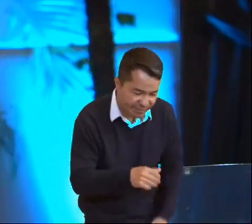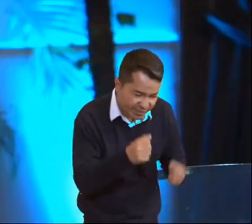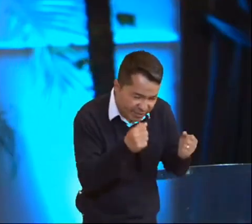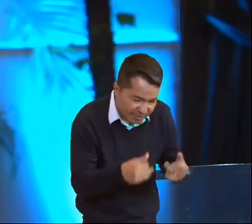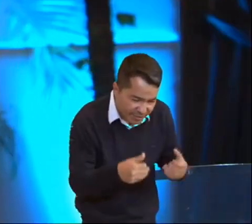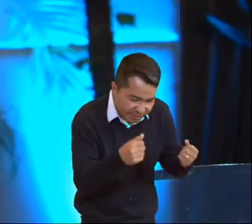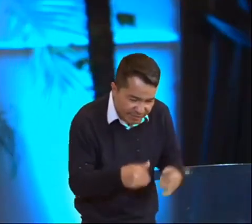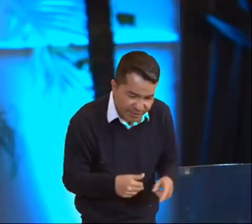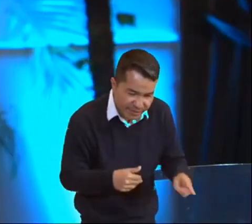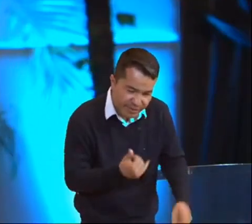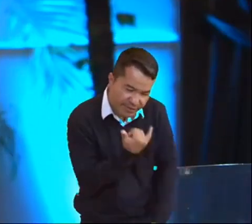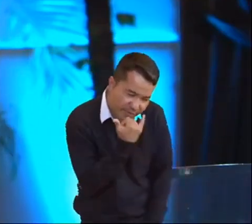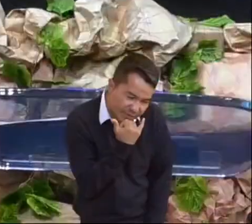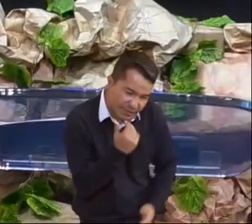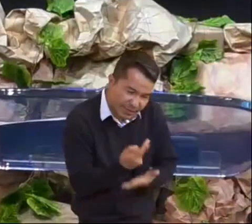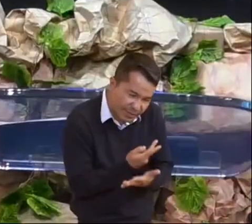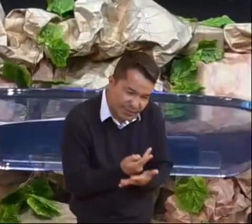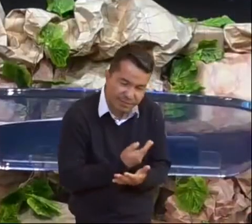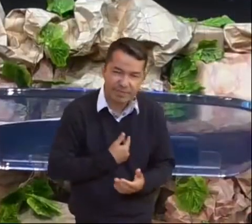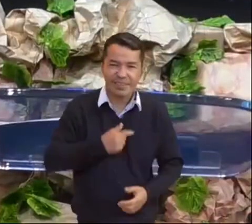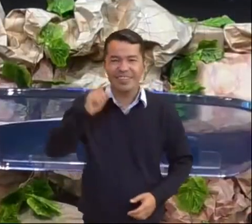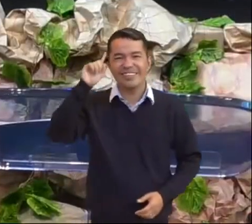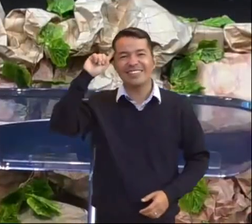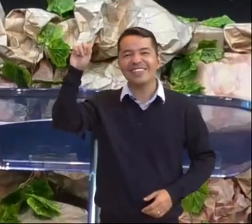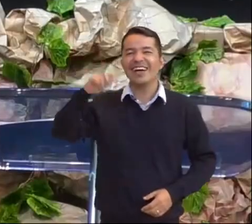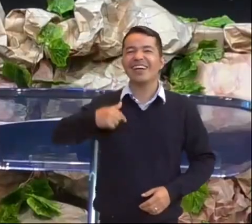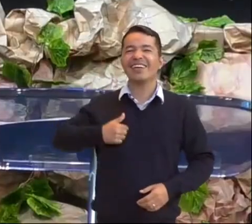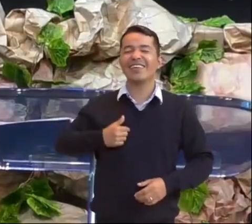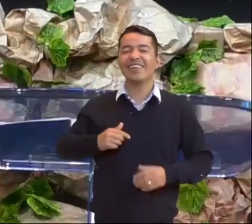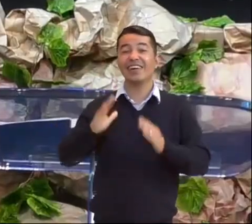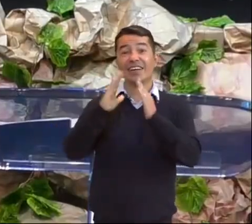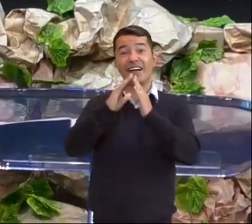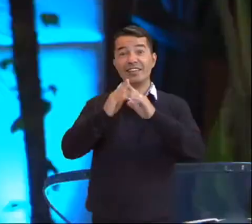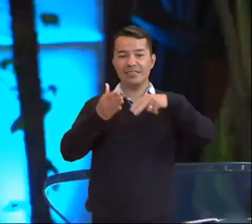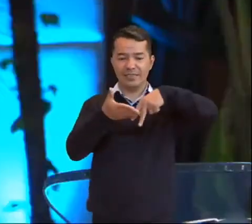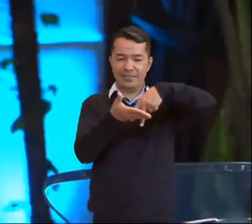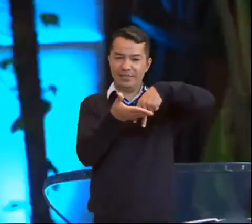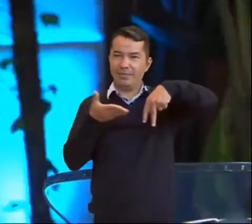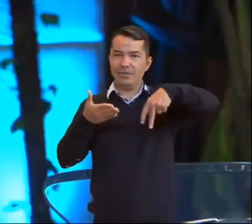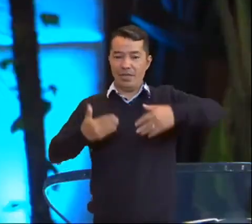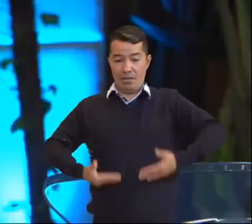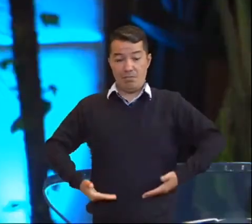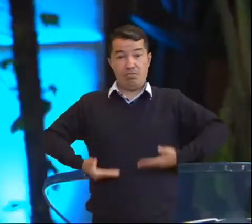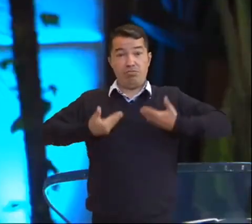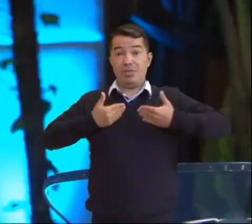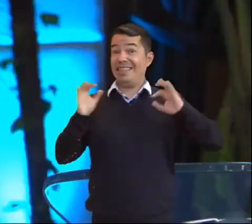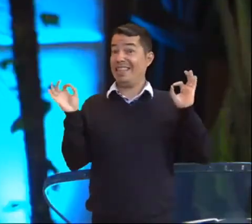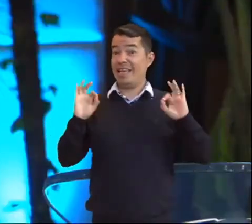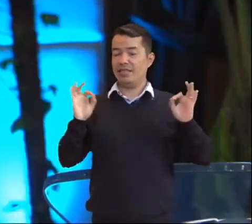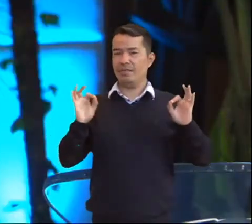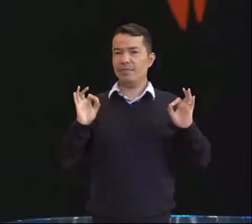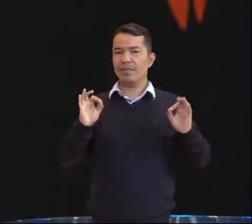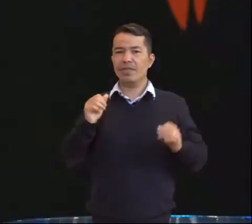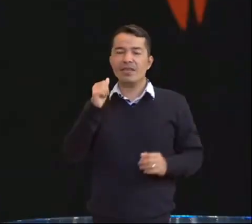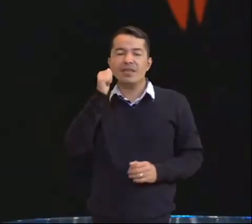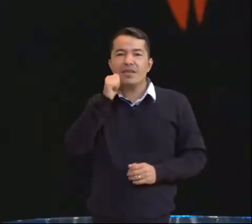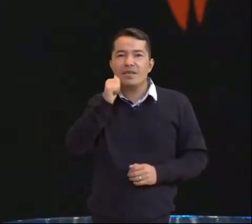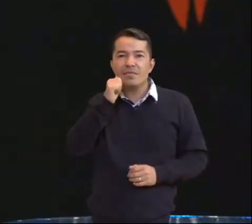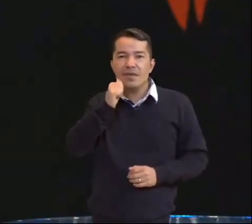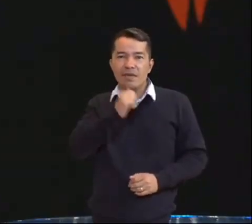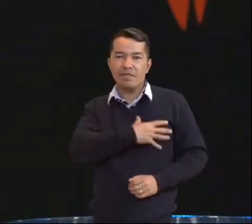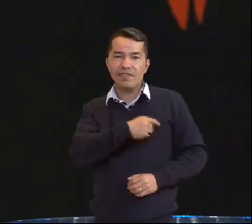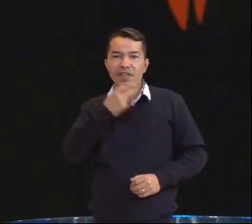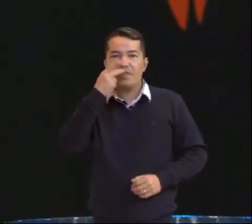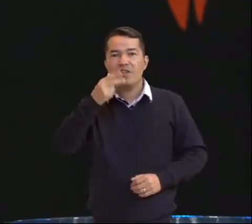outra história. Esse dia eu estava de bermuda em casa, sem camisa, fui brincar com ela. Ela não fala na escola que eu